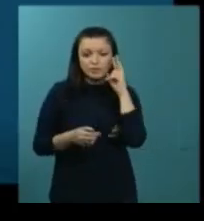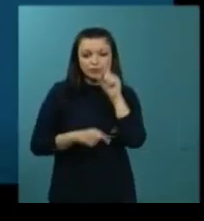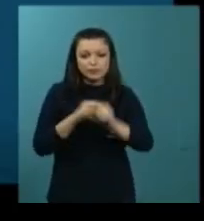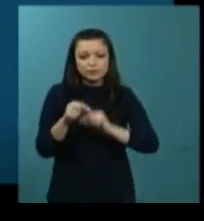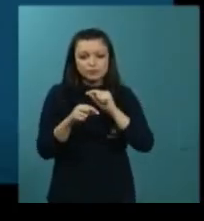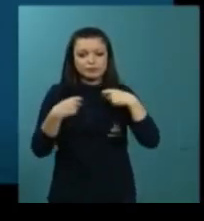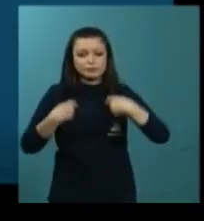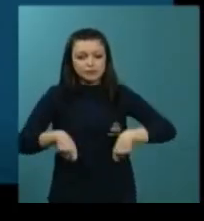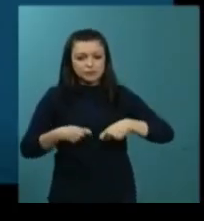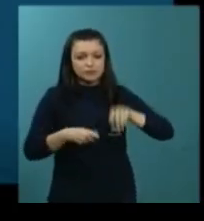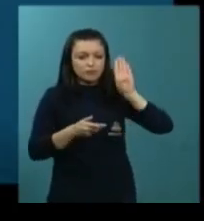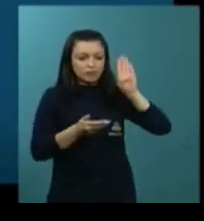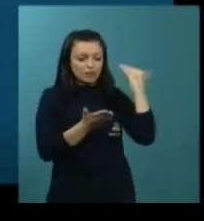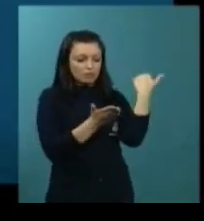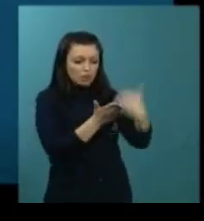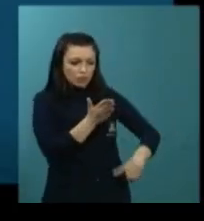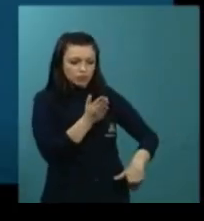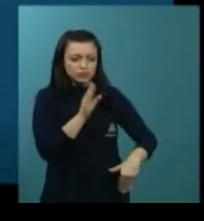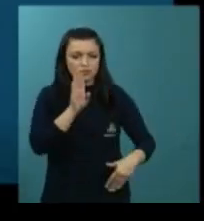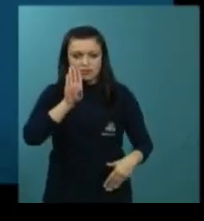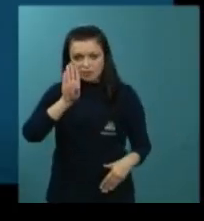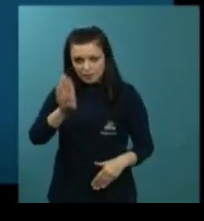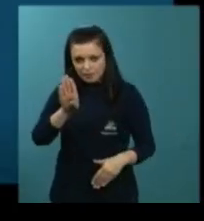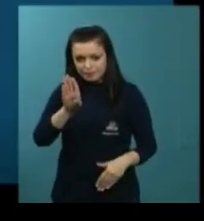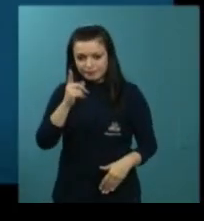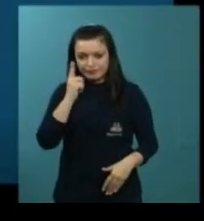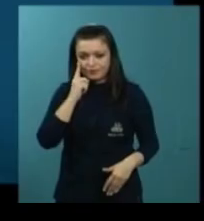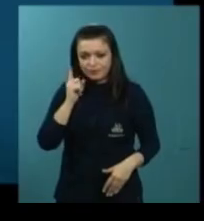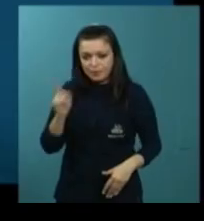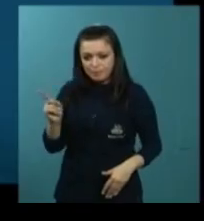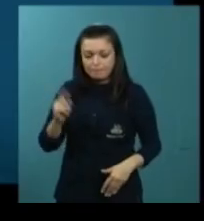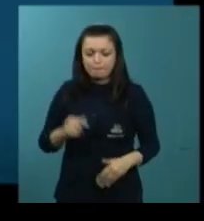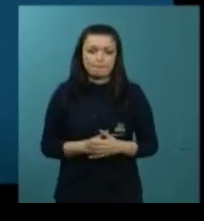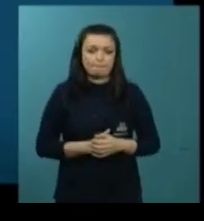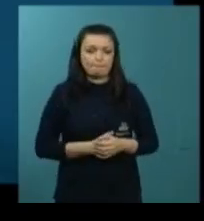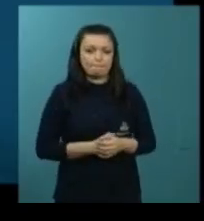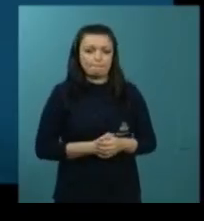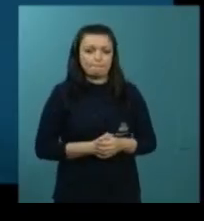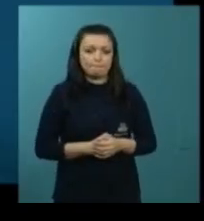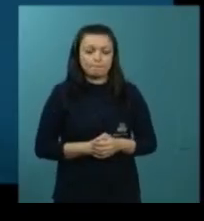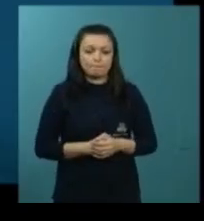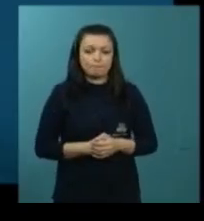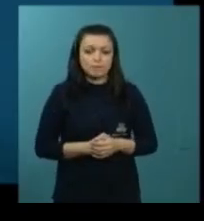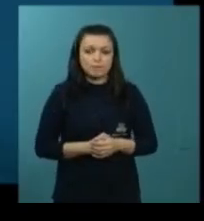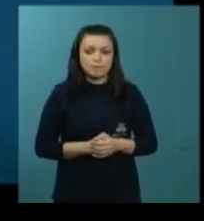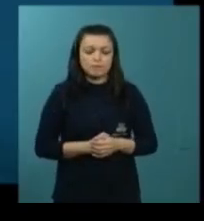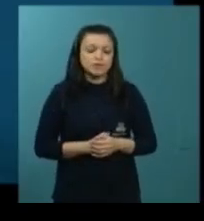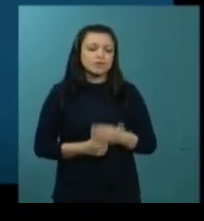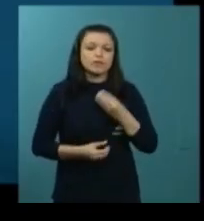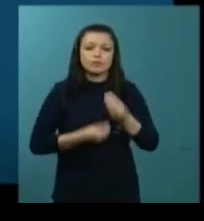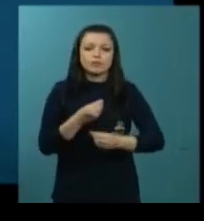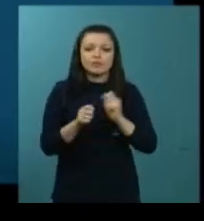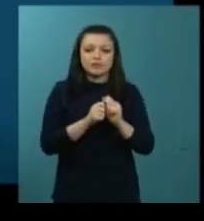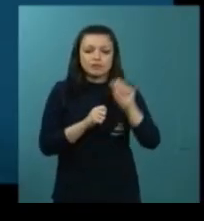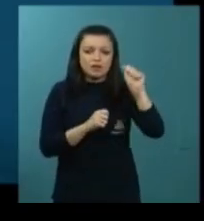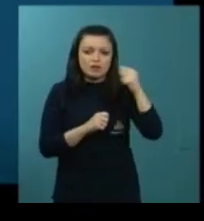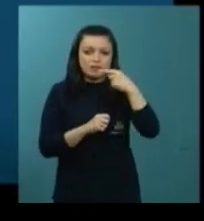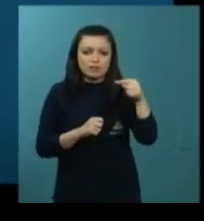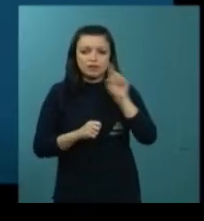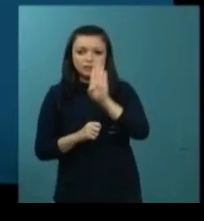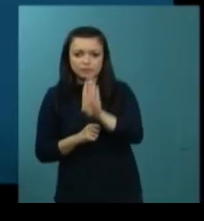fazer a diferença A menos B. Como é que se faz isso?